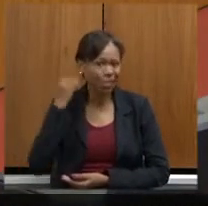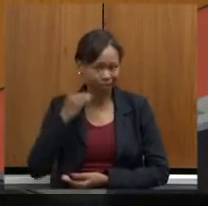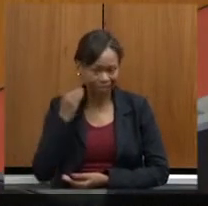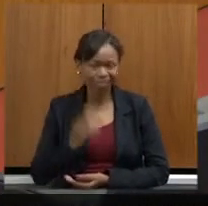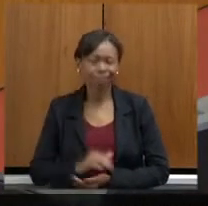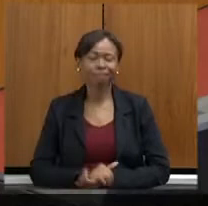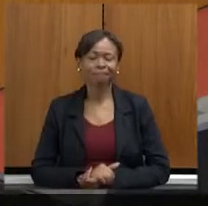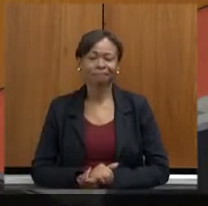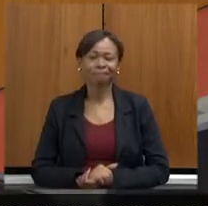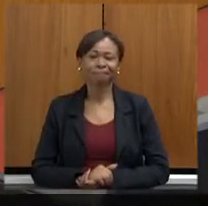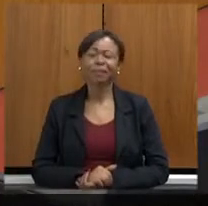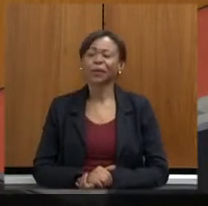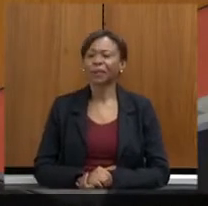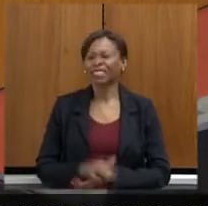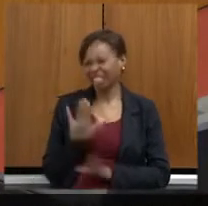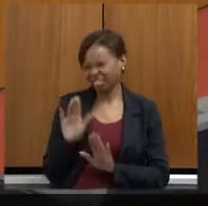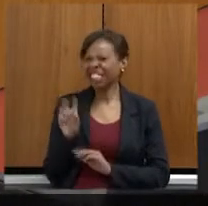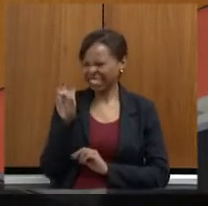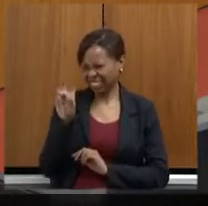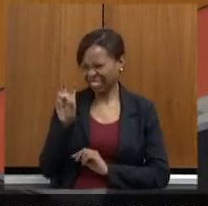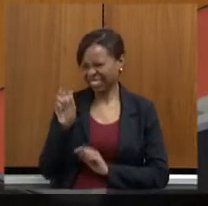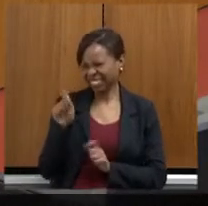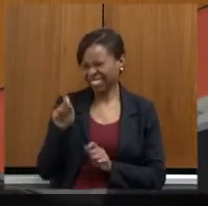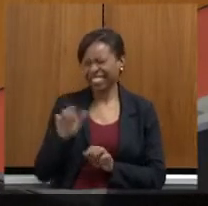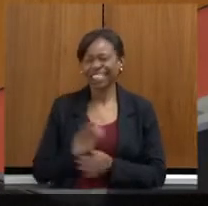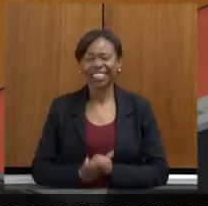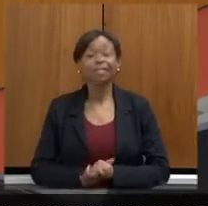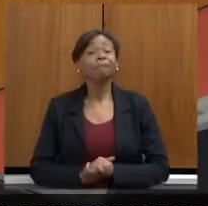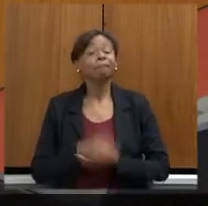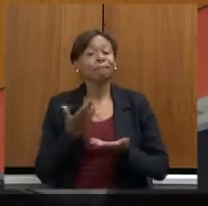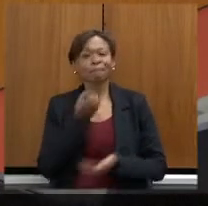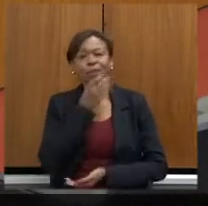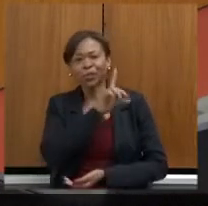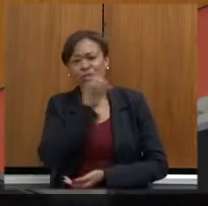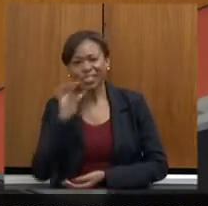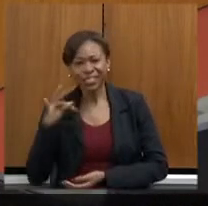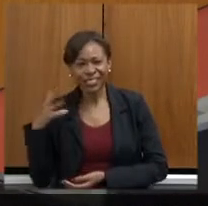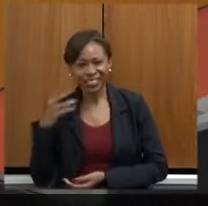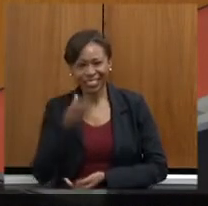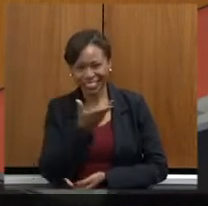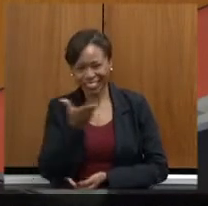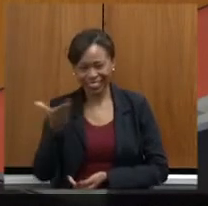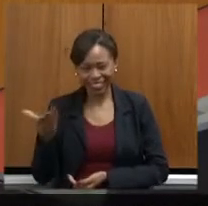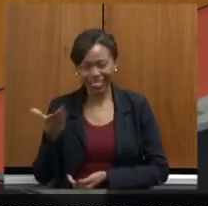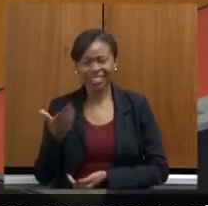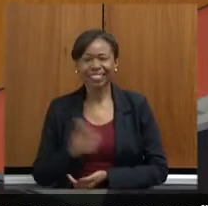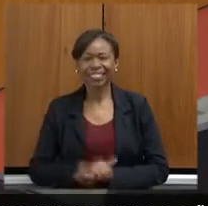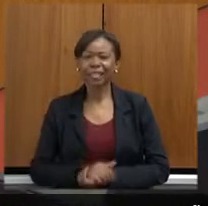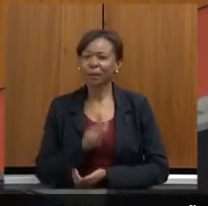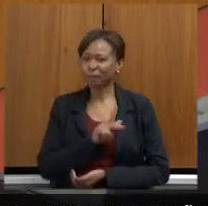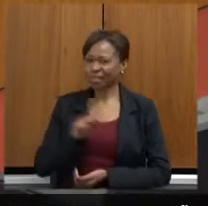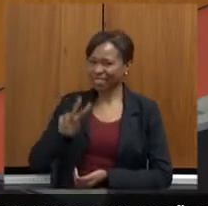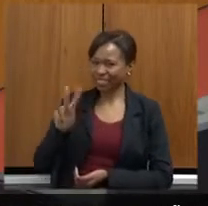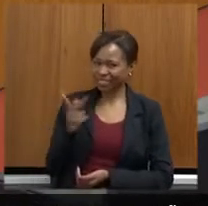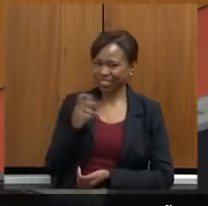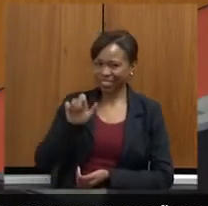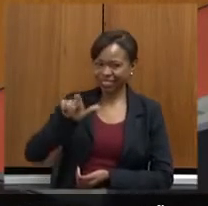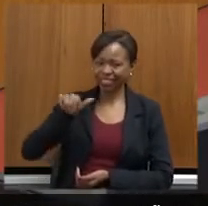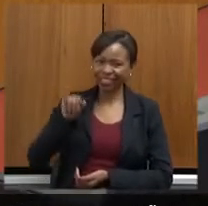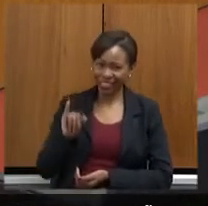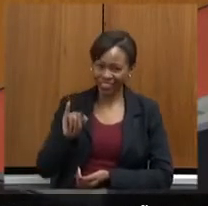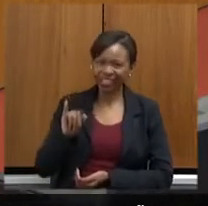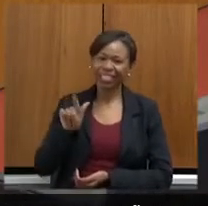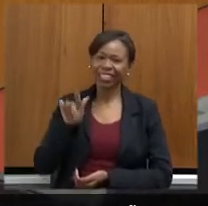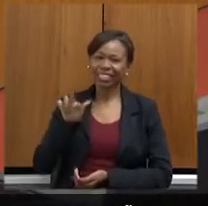vou tolerar aí cinco Bom dia a todos a todas Presidente ele grilo